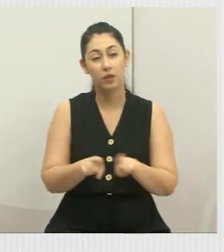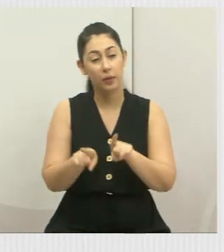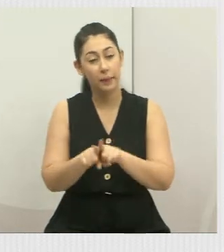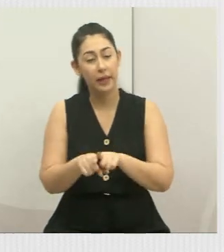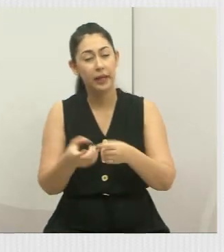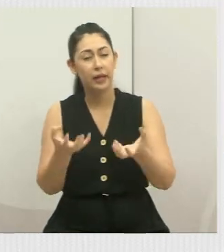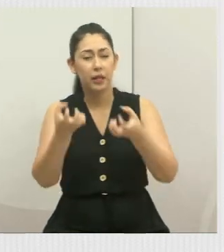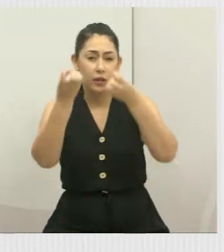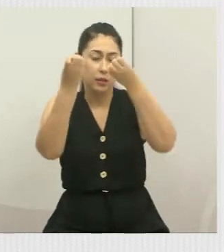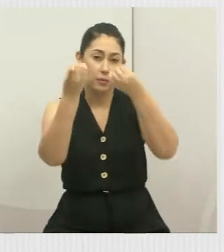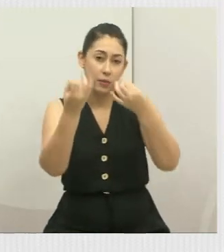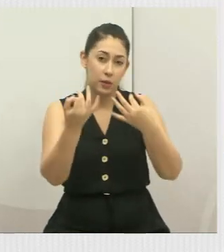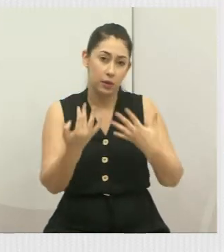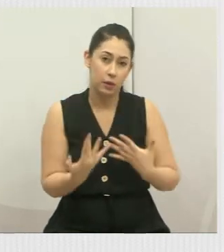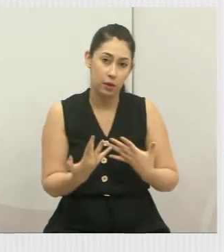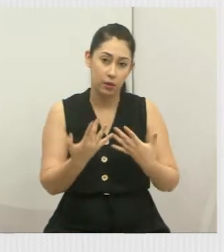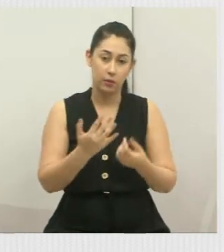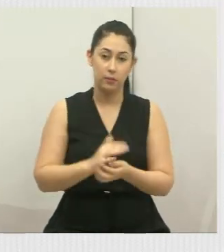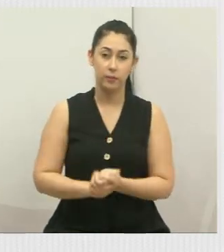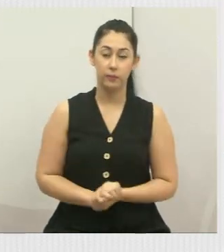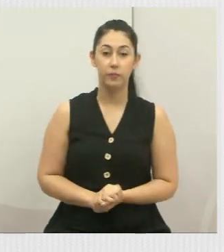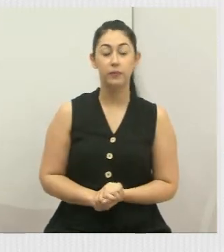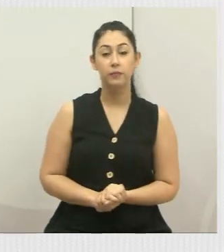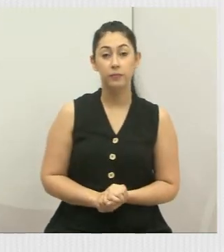gostaria de destacar.